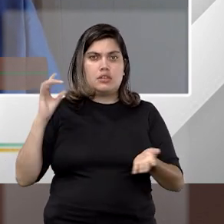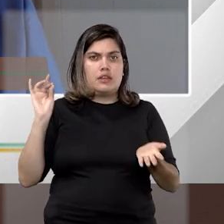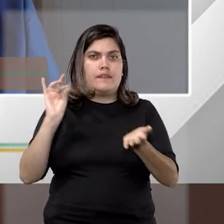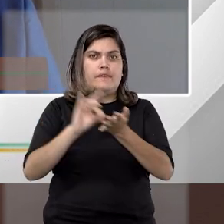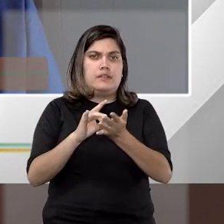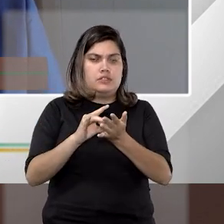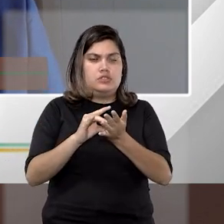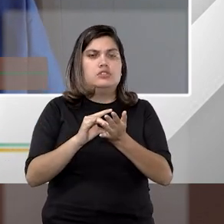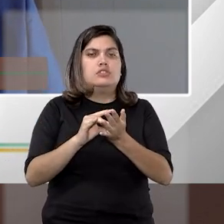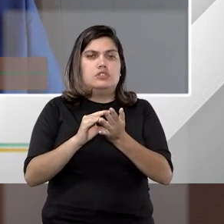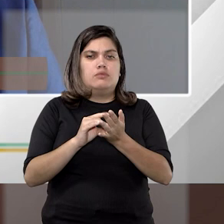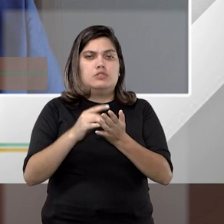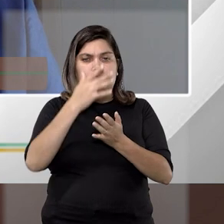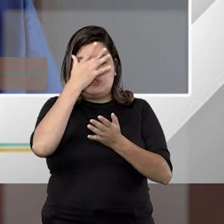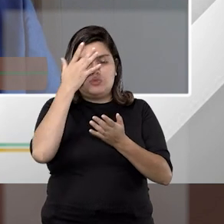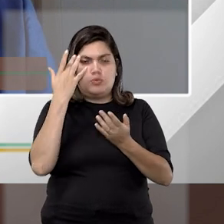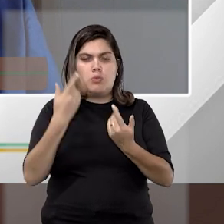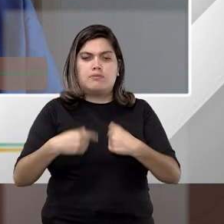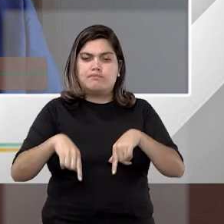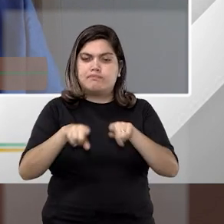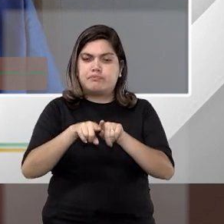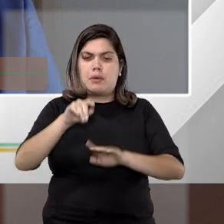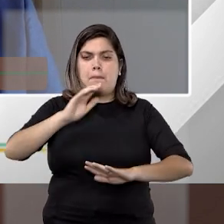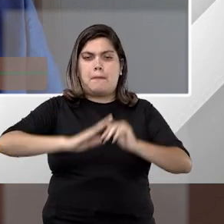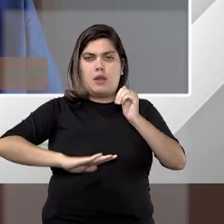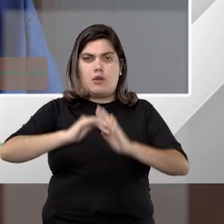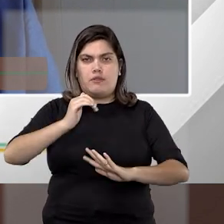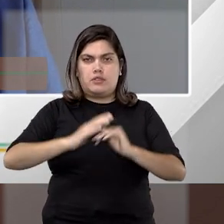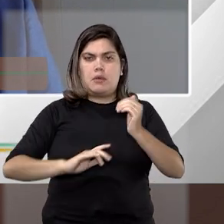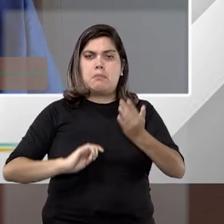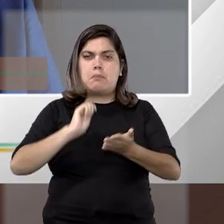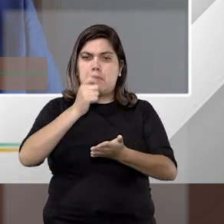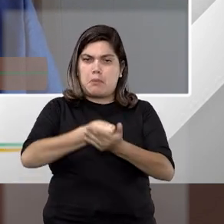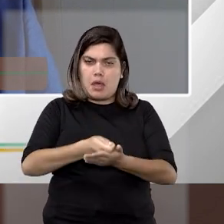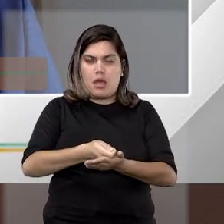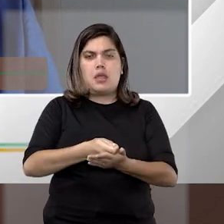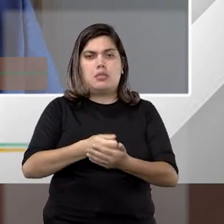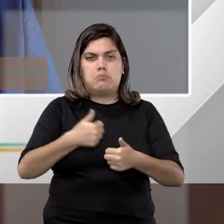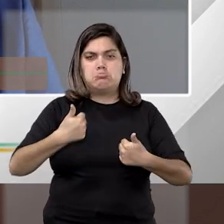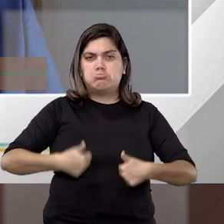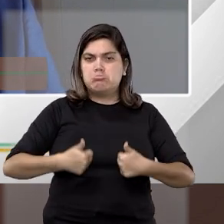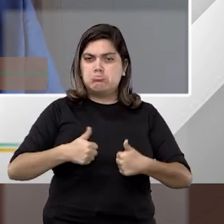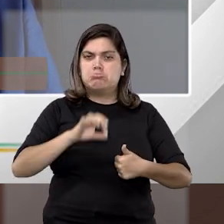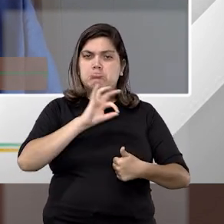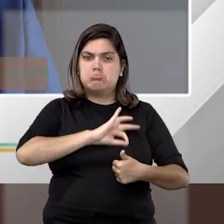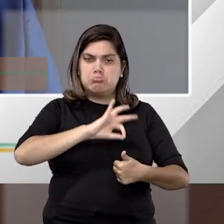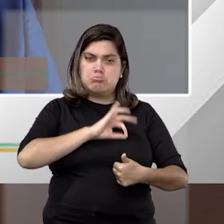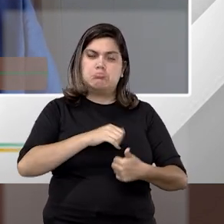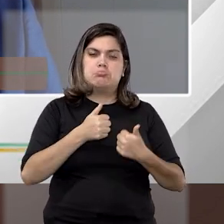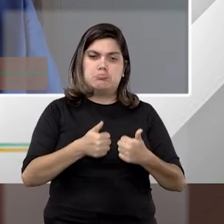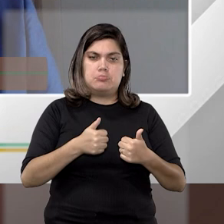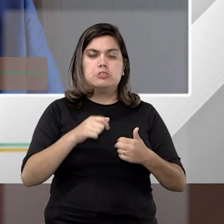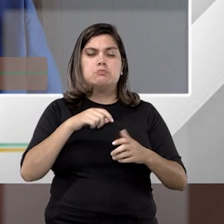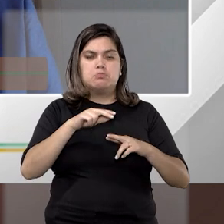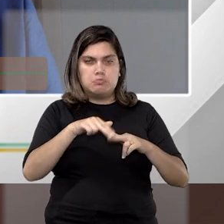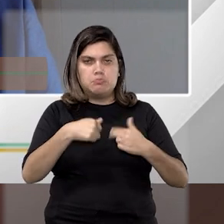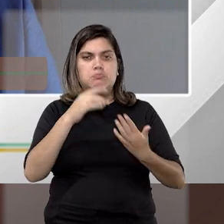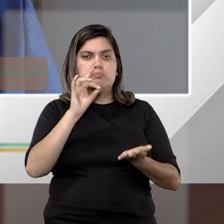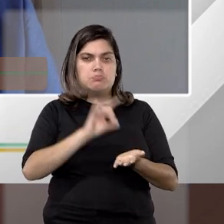a presença efetiva de conciliadores capacitados e bem remunerados deveria ser uma realidade